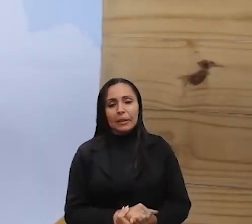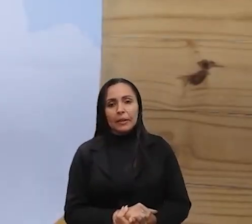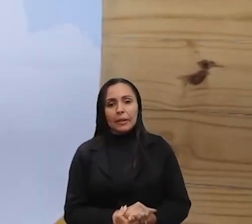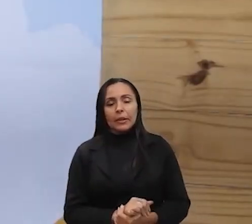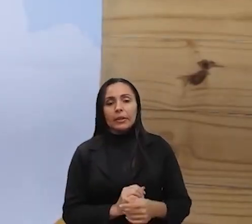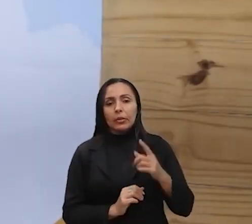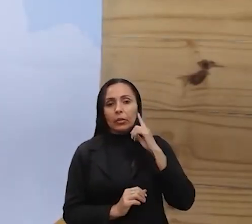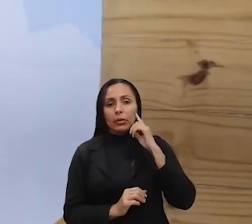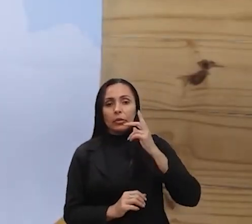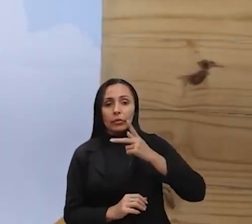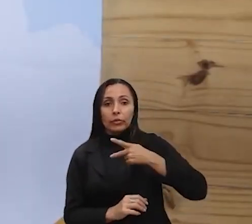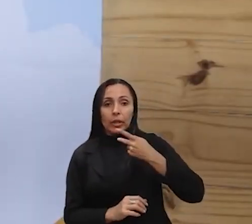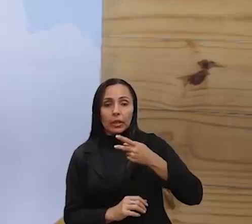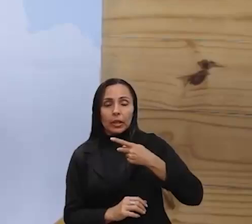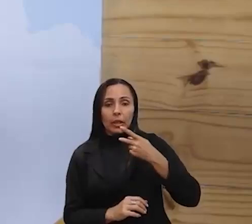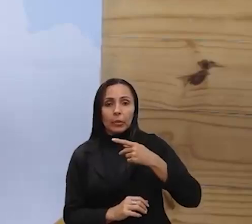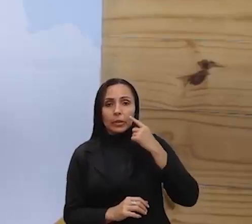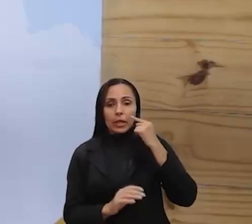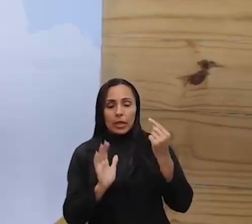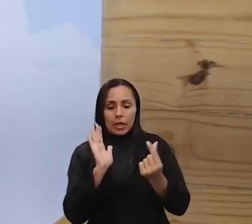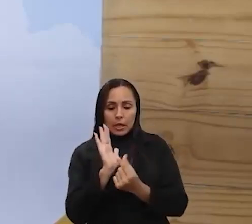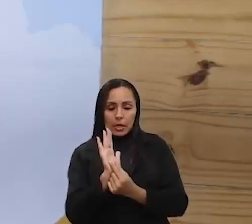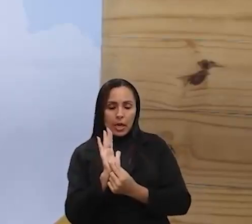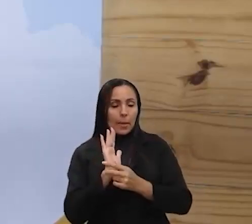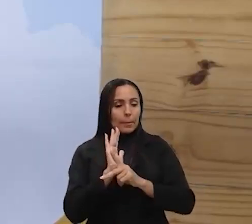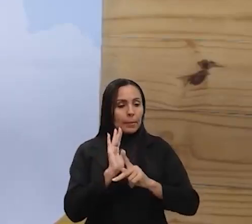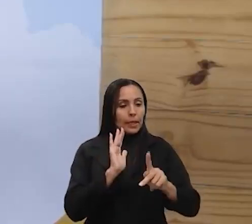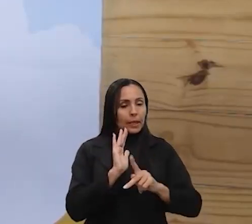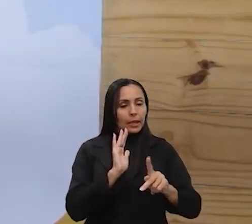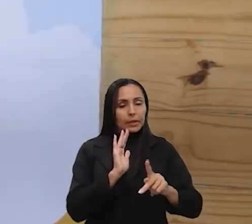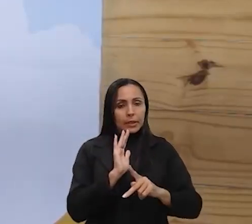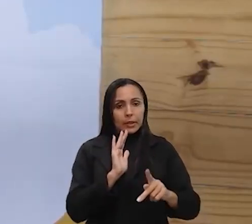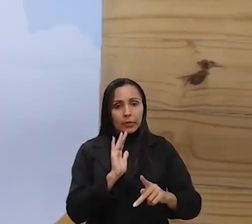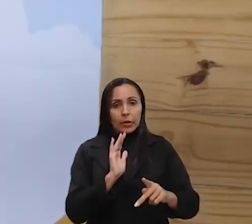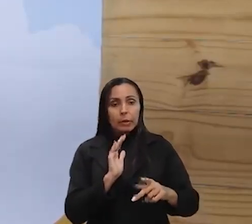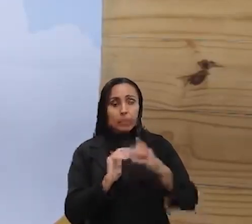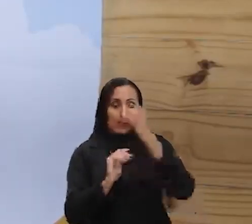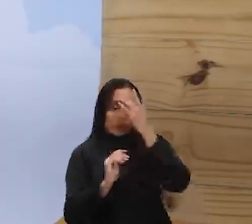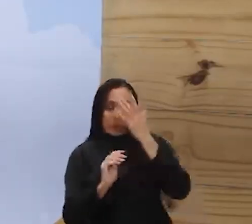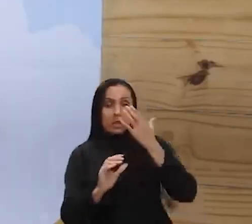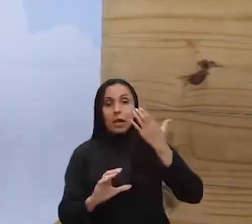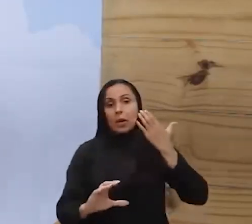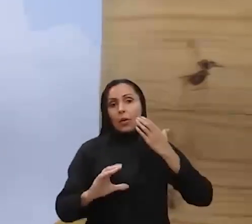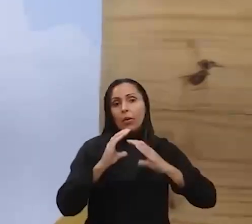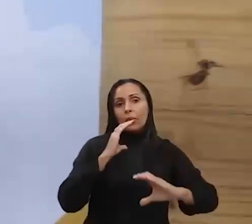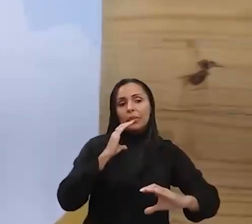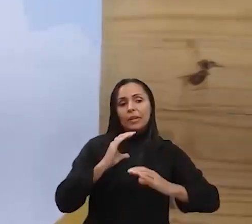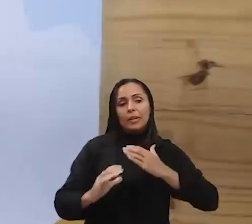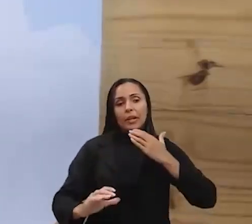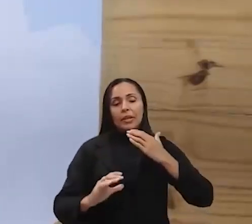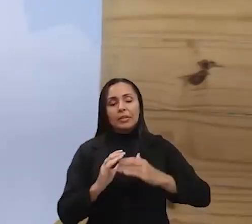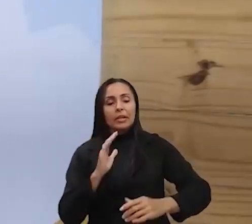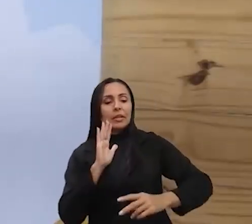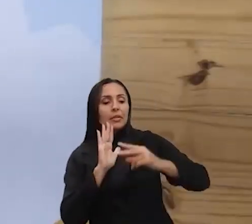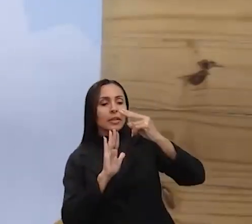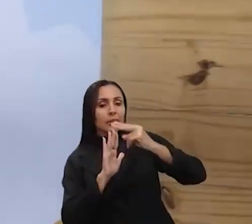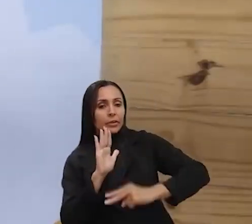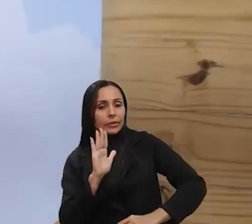quando falamos de aplicativos para facilitar a comunicação, aplicativos para facilitar a